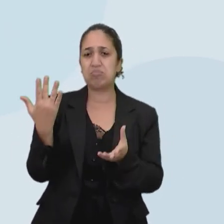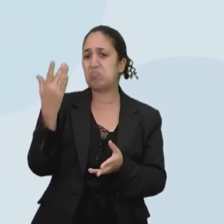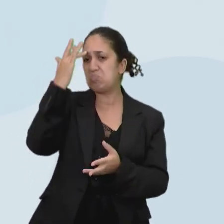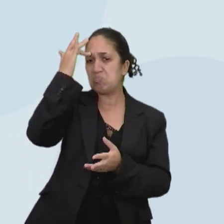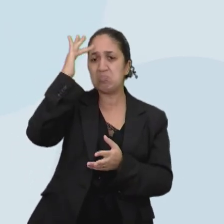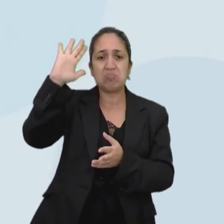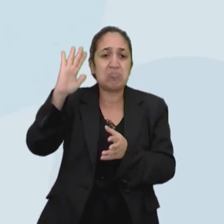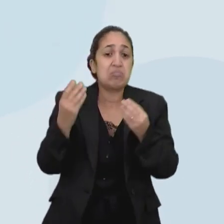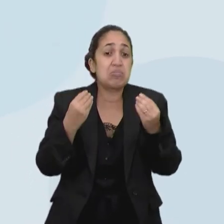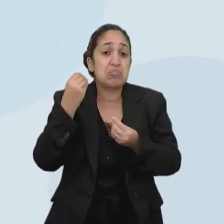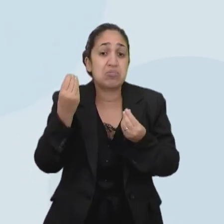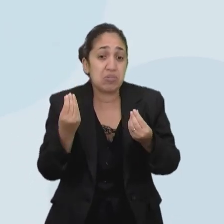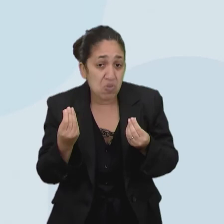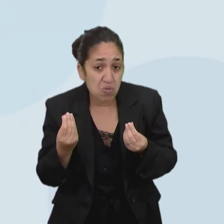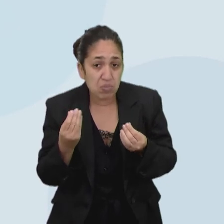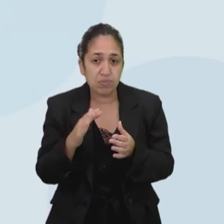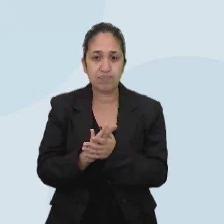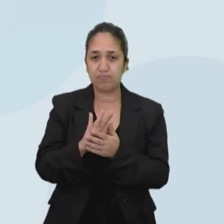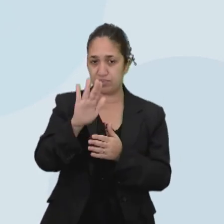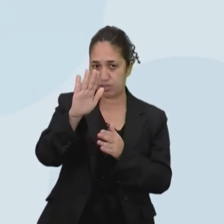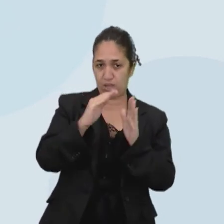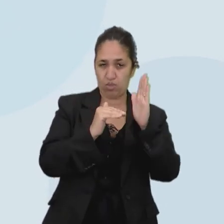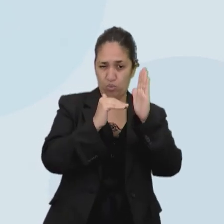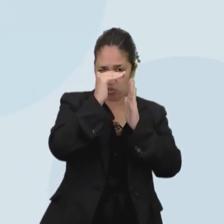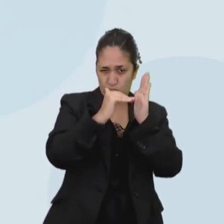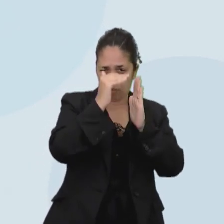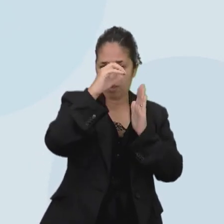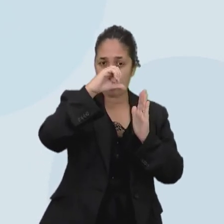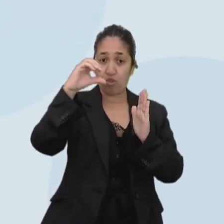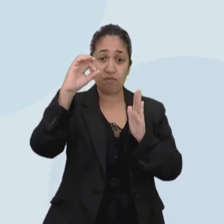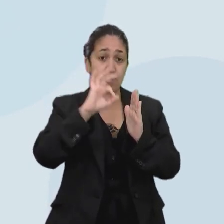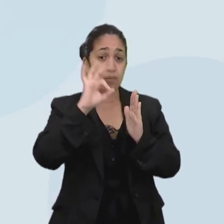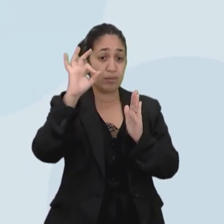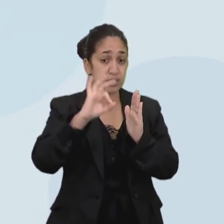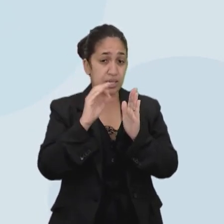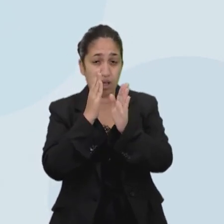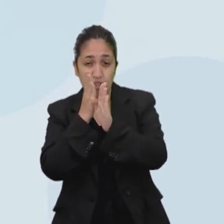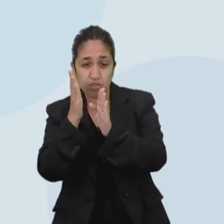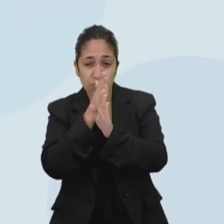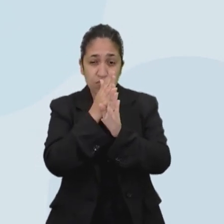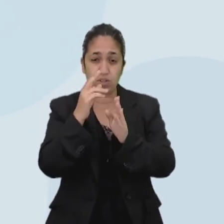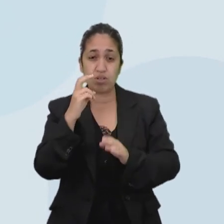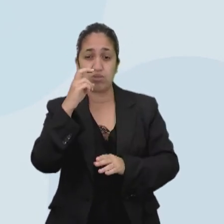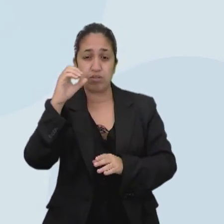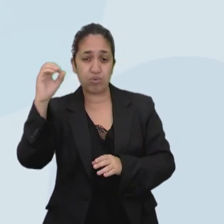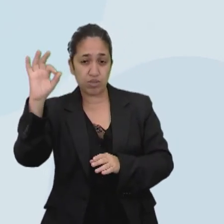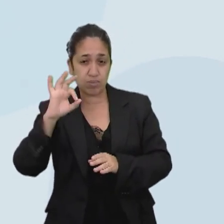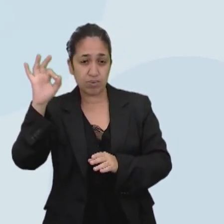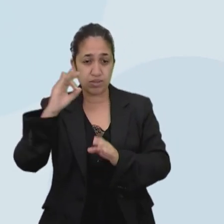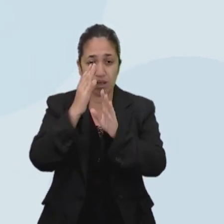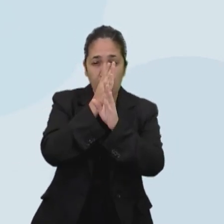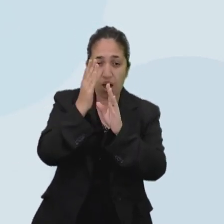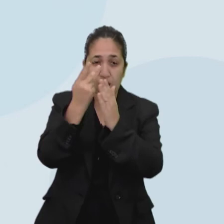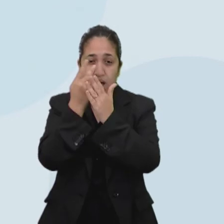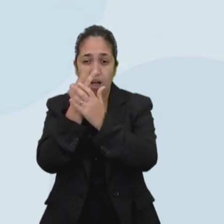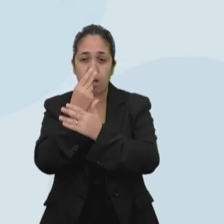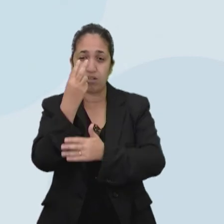uma estimativa, considerando um nível de confiança de 90%, um desvio padrão de 50% e uma margem de erro de